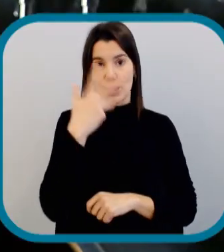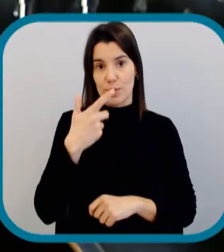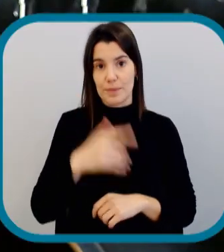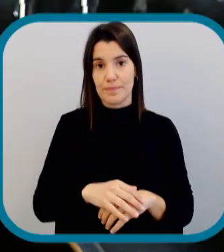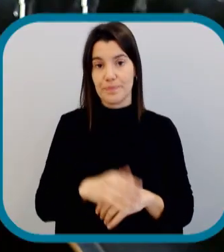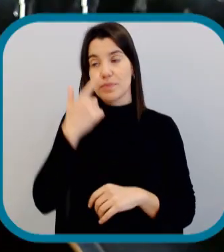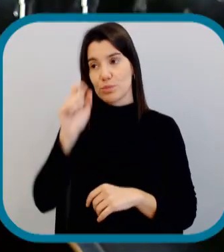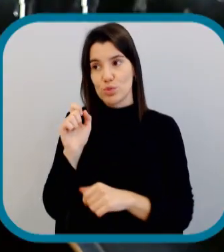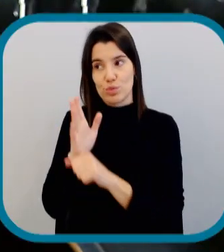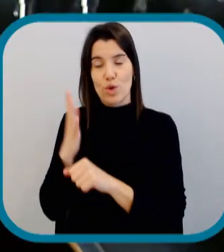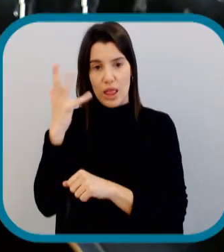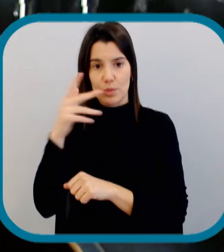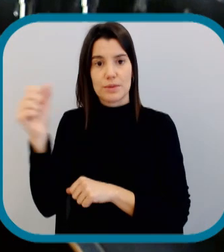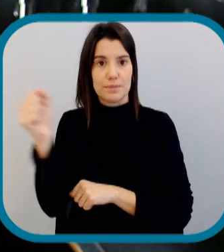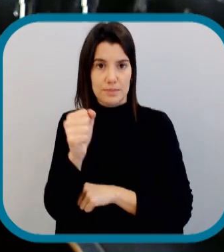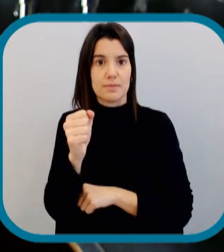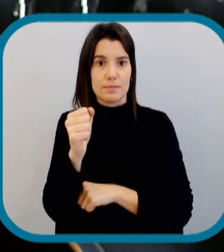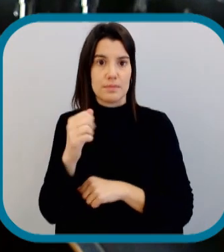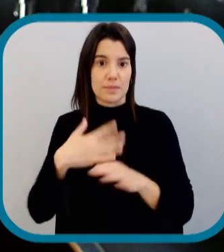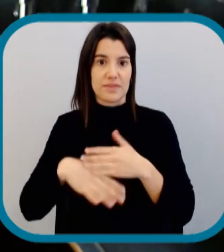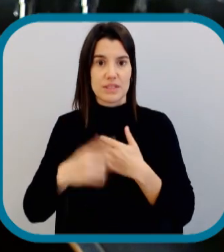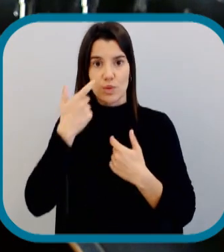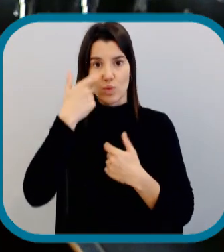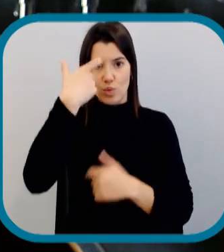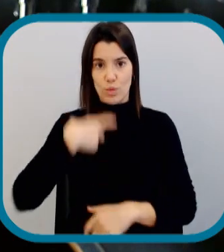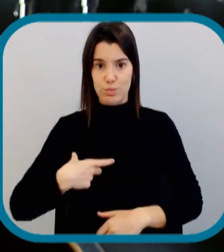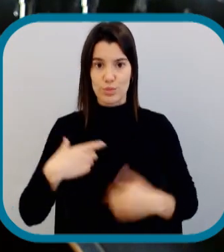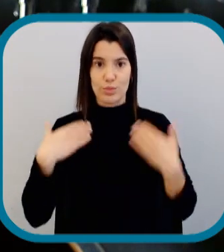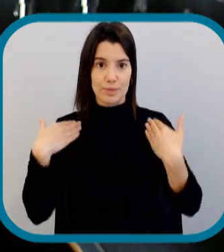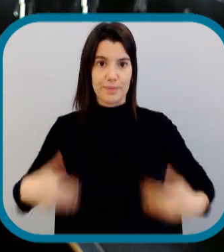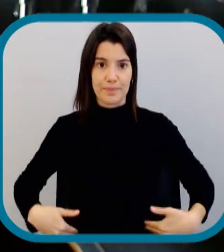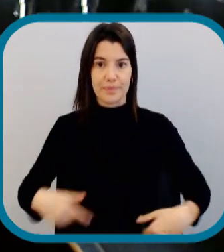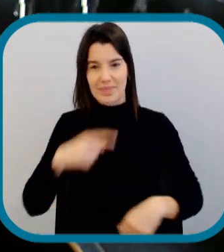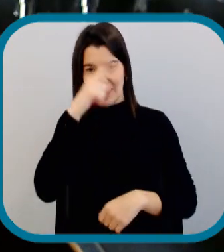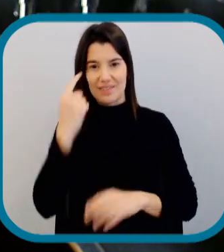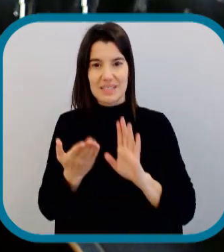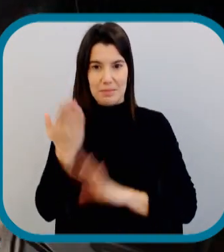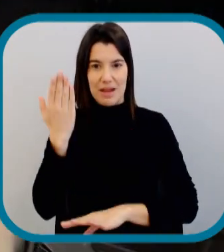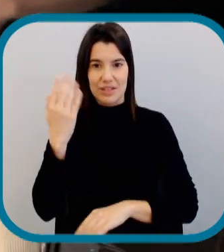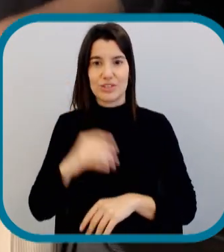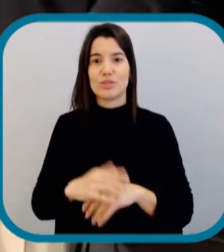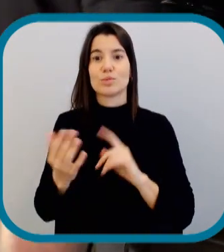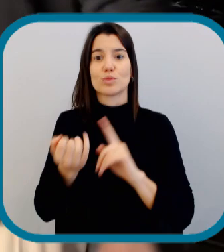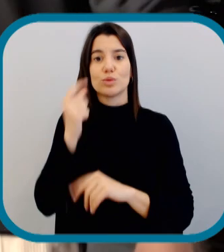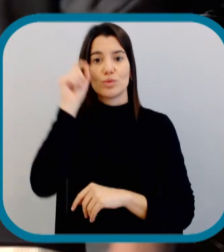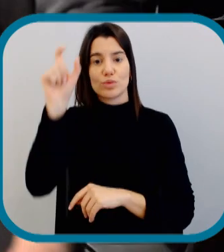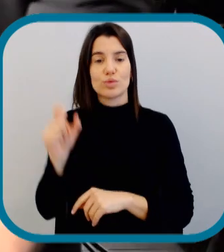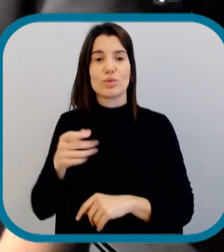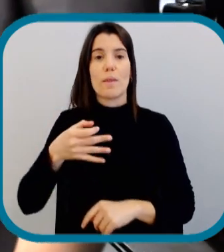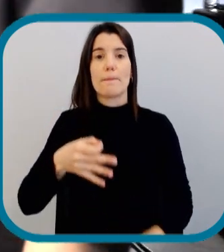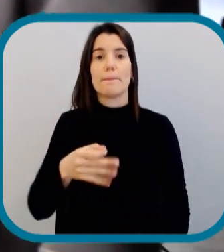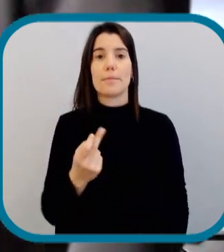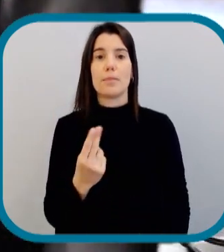um duplo para fazer toda a parte corporal. Isso foi o mais difícil. Chegámos até ao